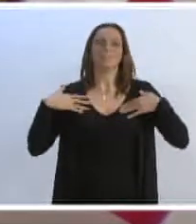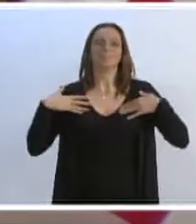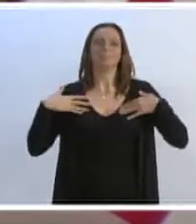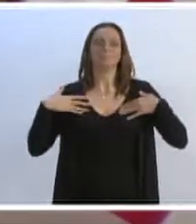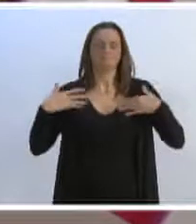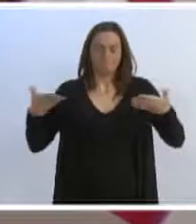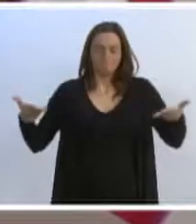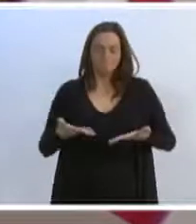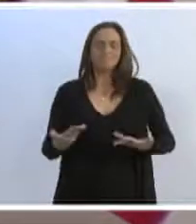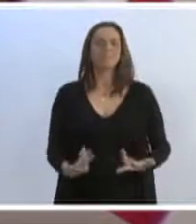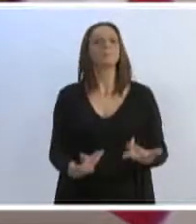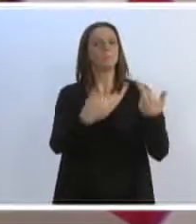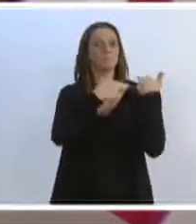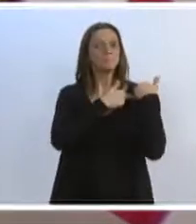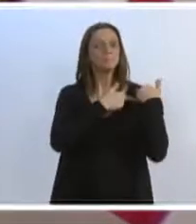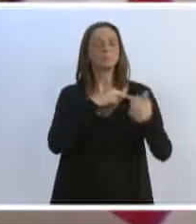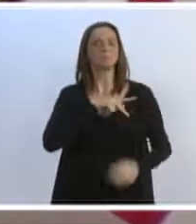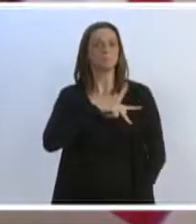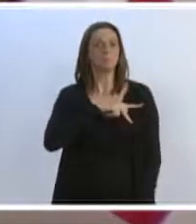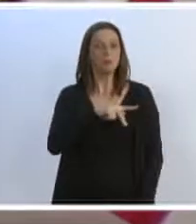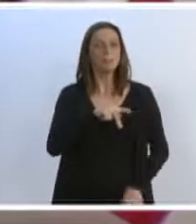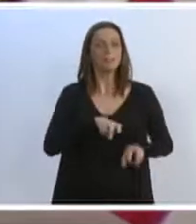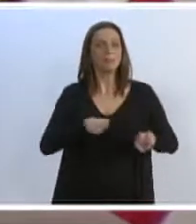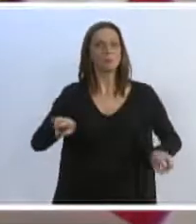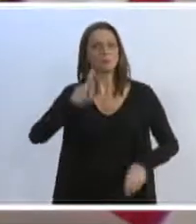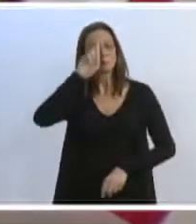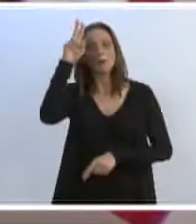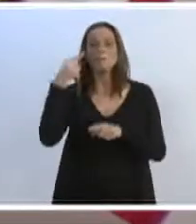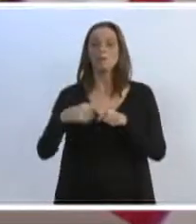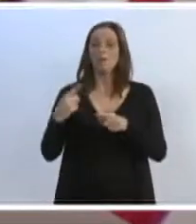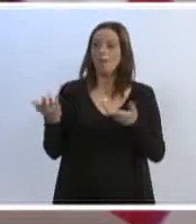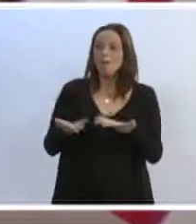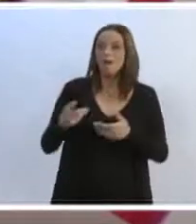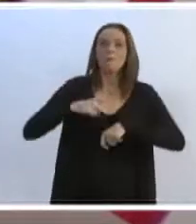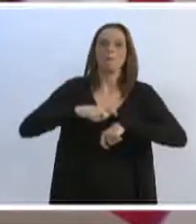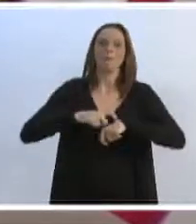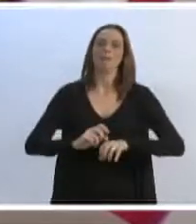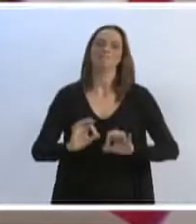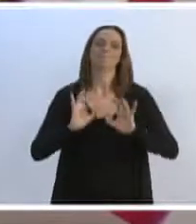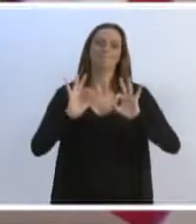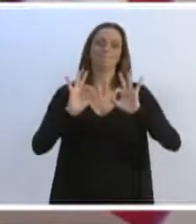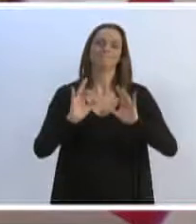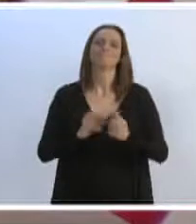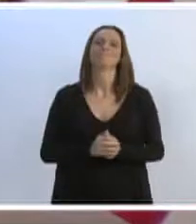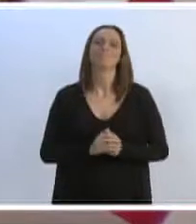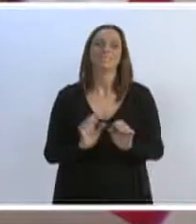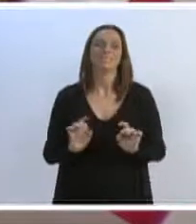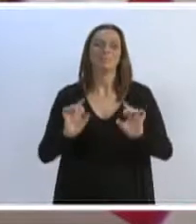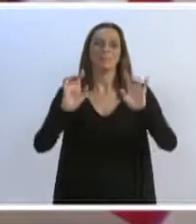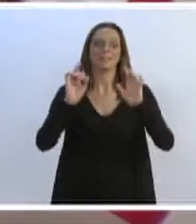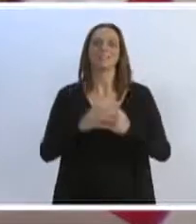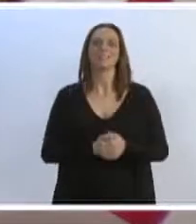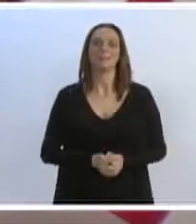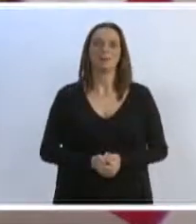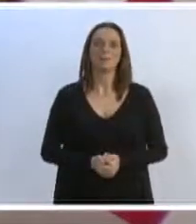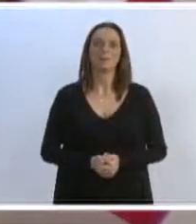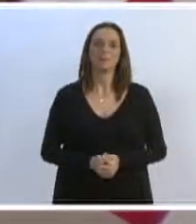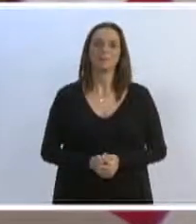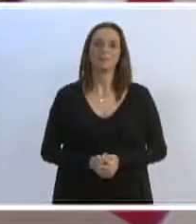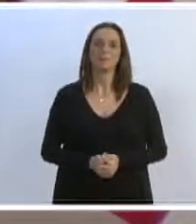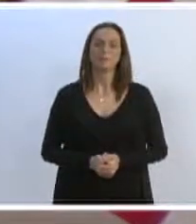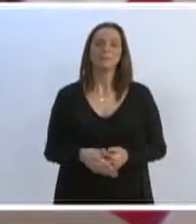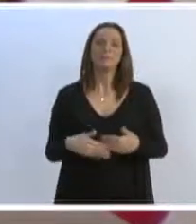número 1247 de 2017, através do qual propôs a homenagem aos 60 anos da